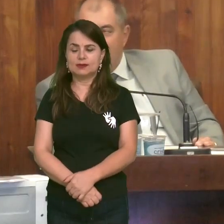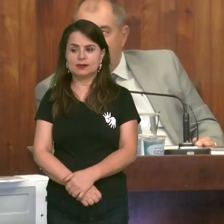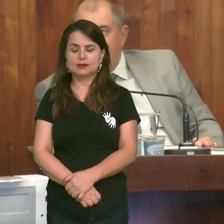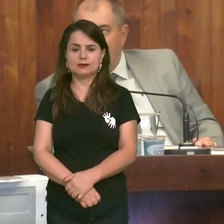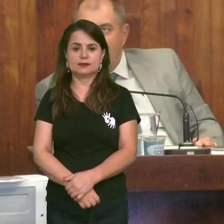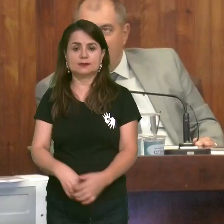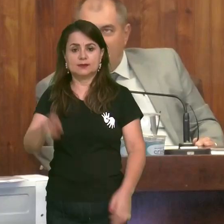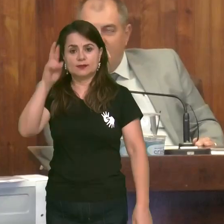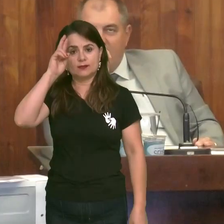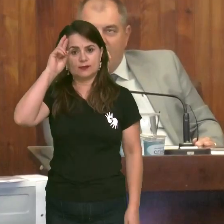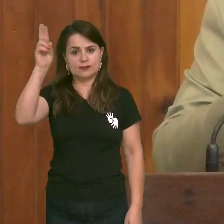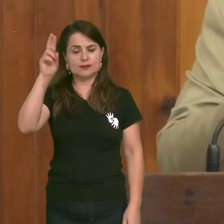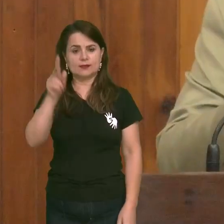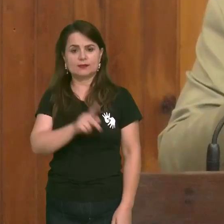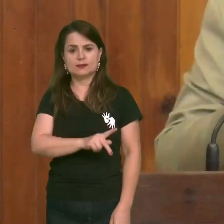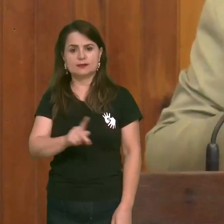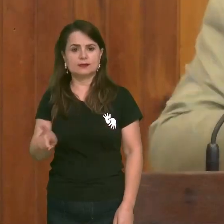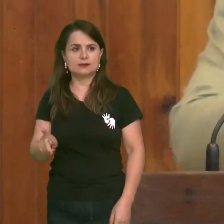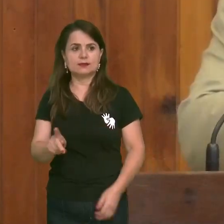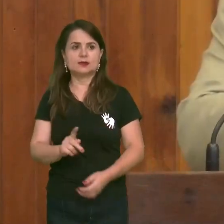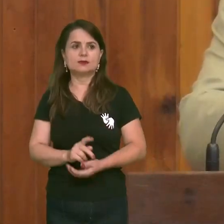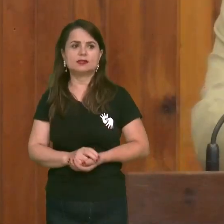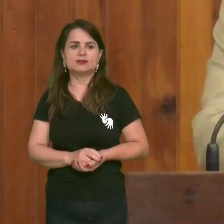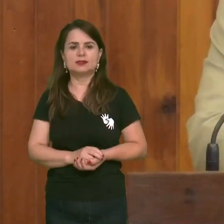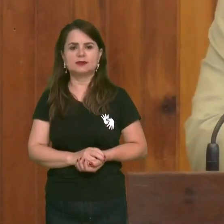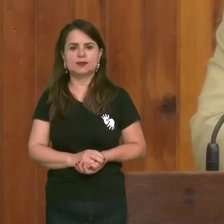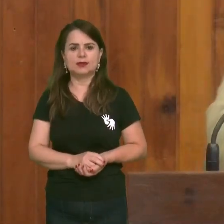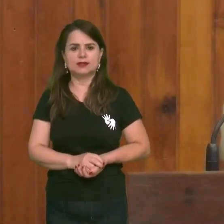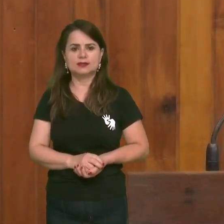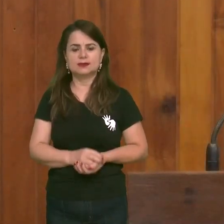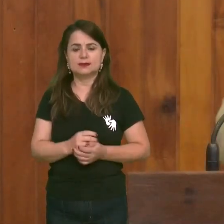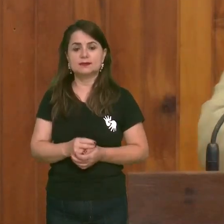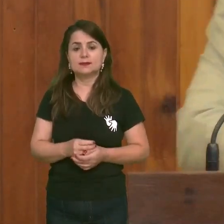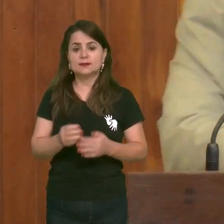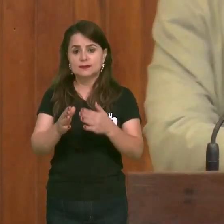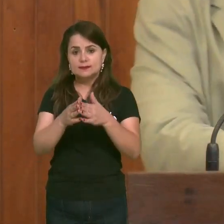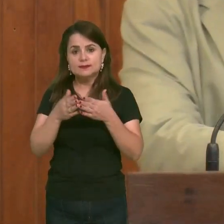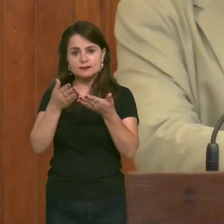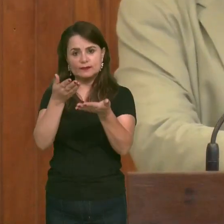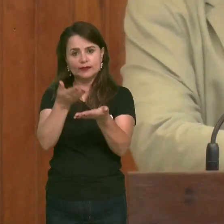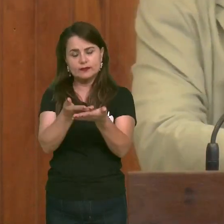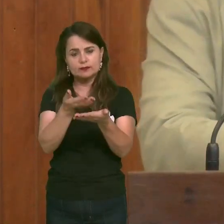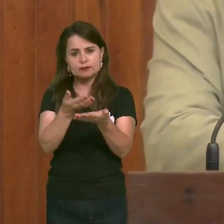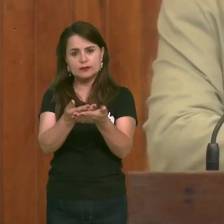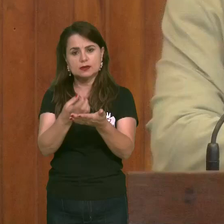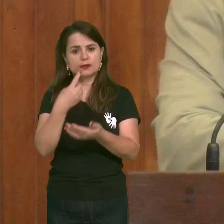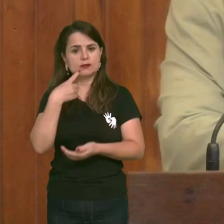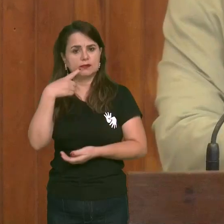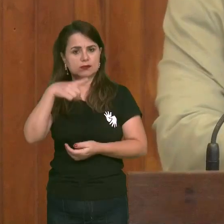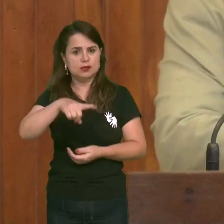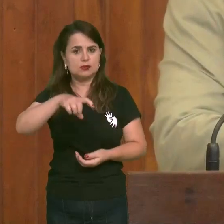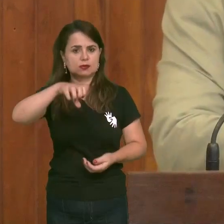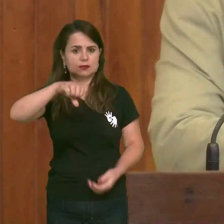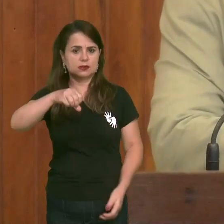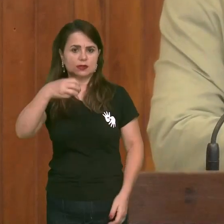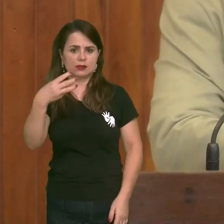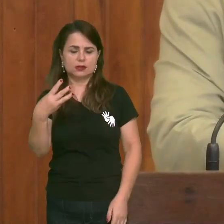senhor presidente nobres pares um requerimento 1934